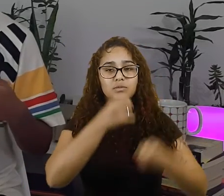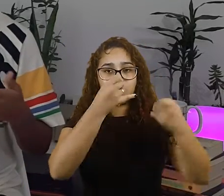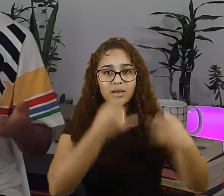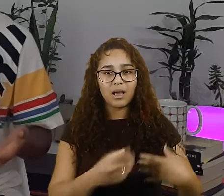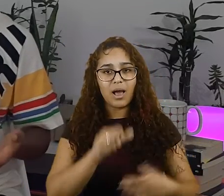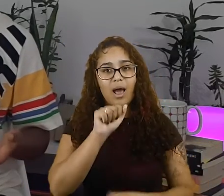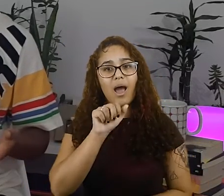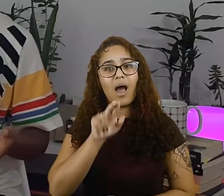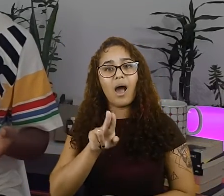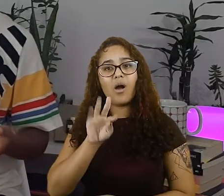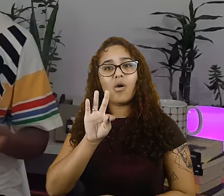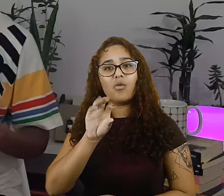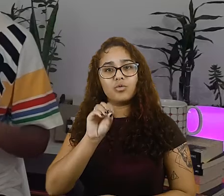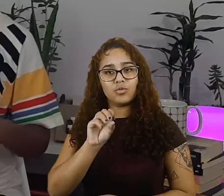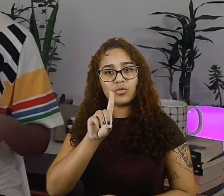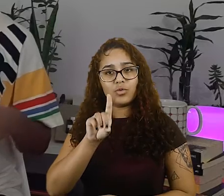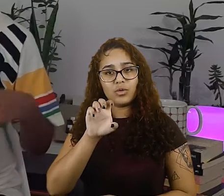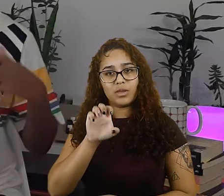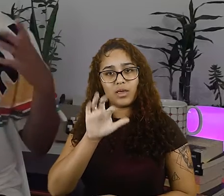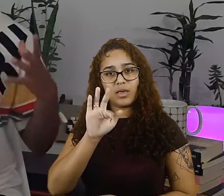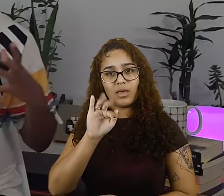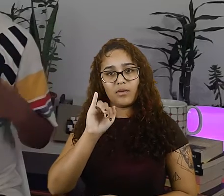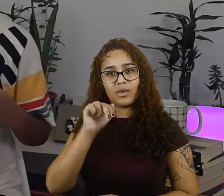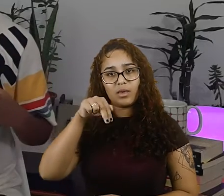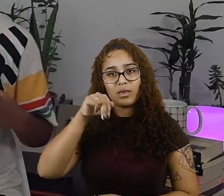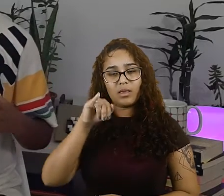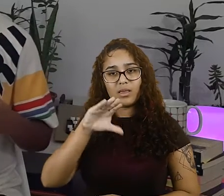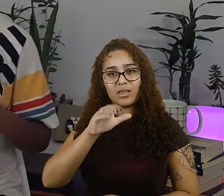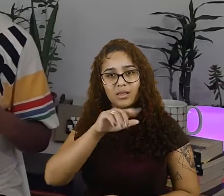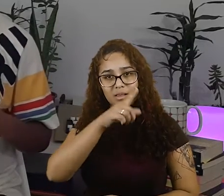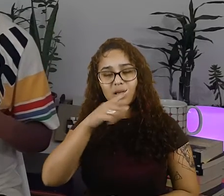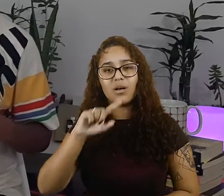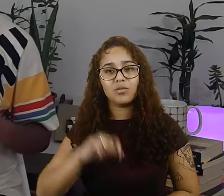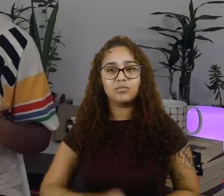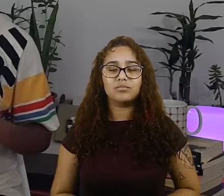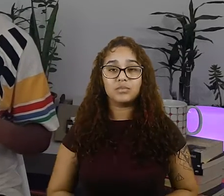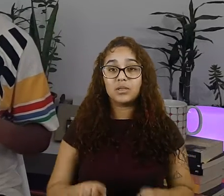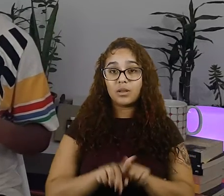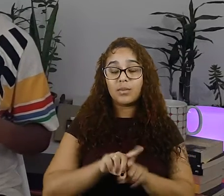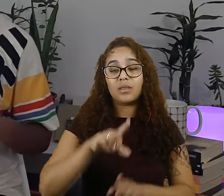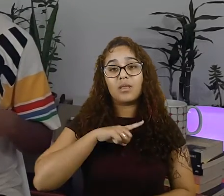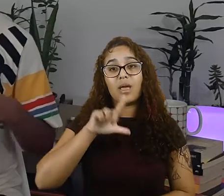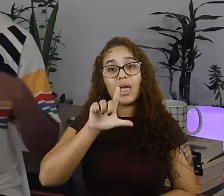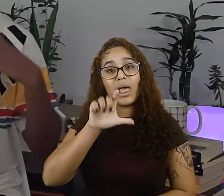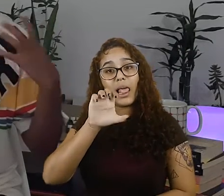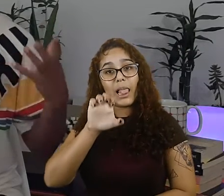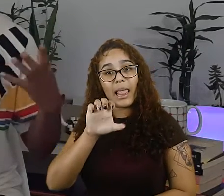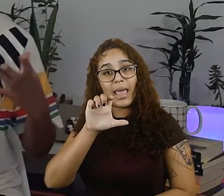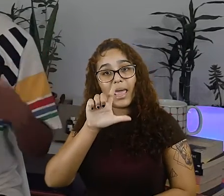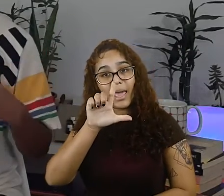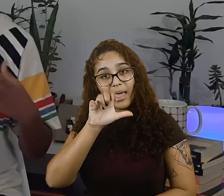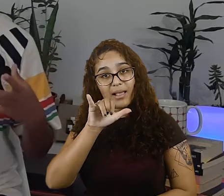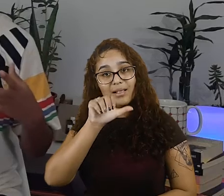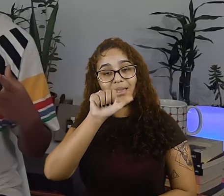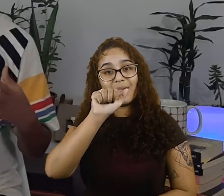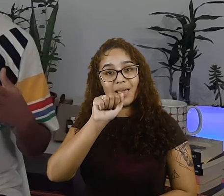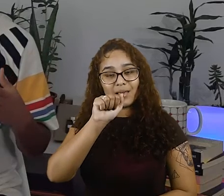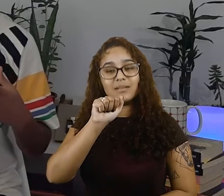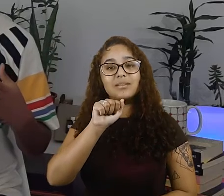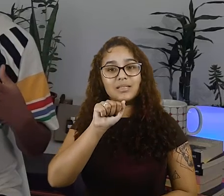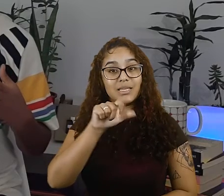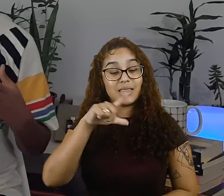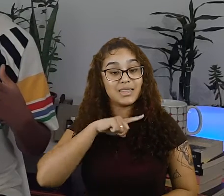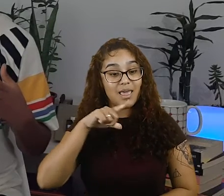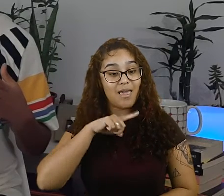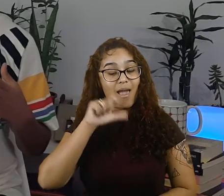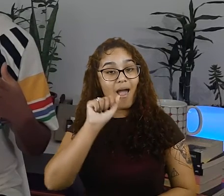falar sobre autodefinição, e ainda eu venho mais perto, que é pensar na Lélia Gonzalez, né, nossa grande pensadora intelectual,